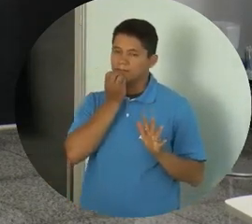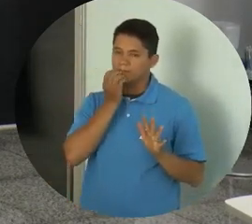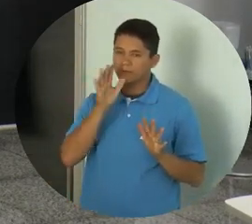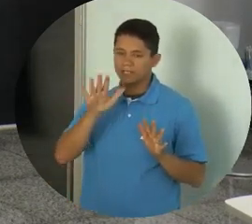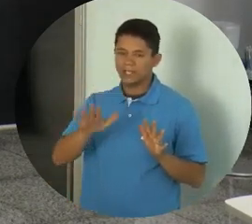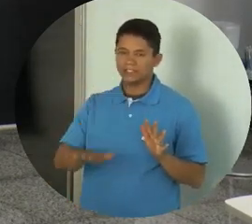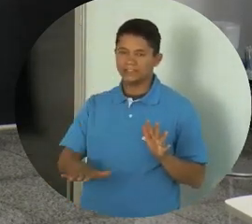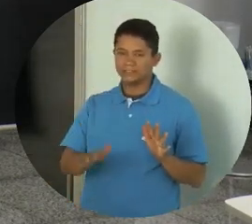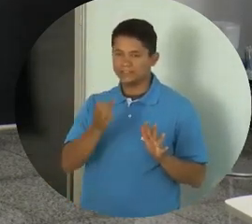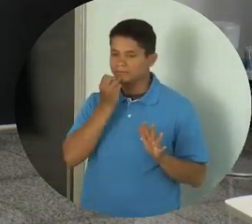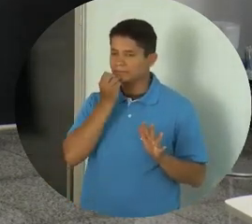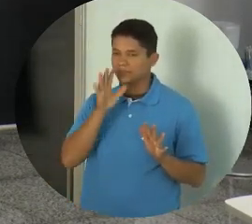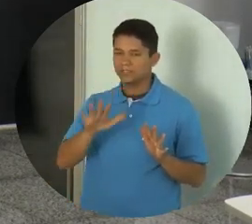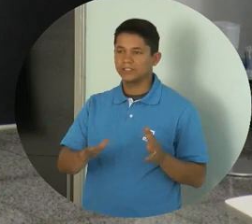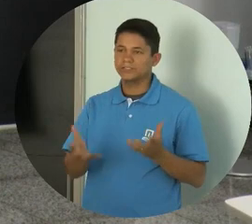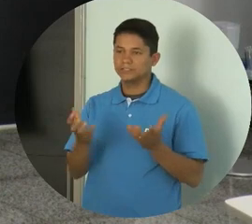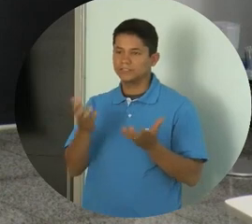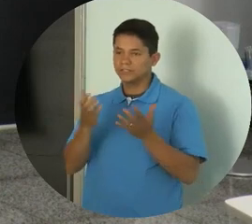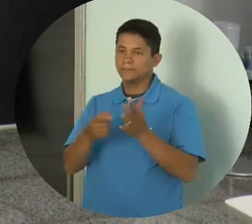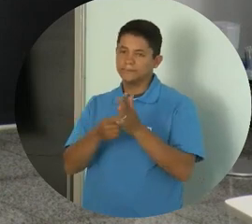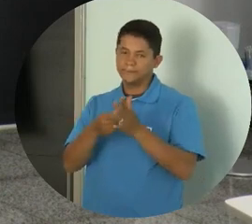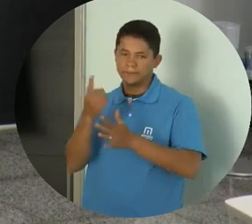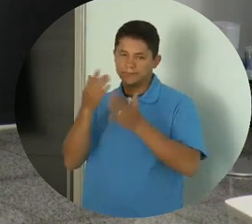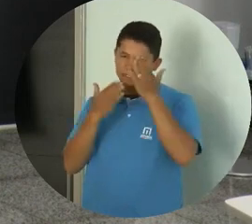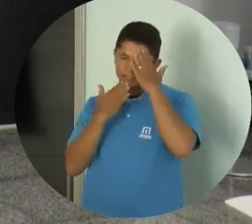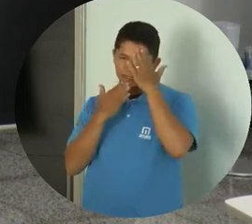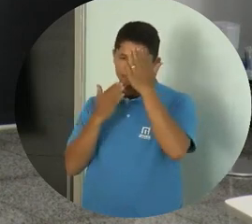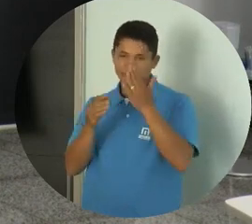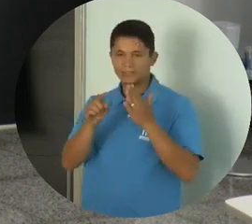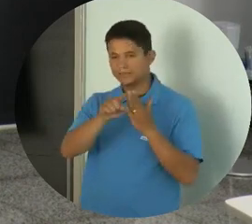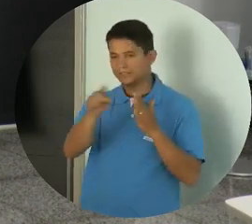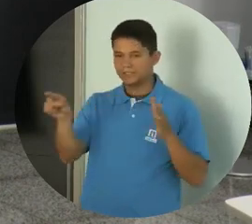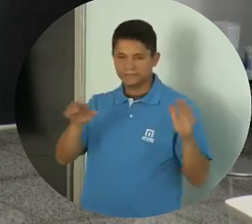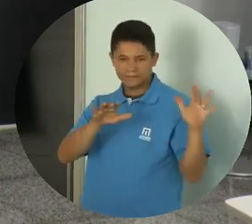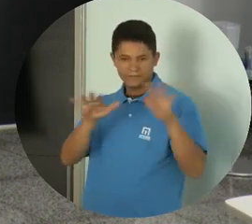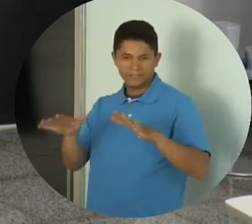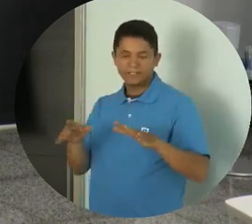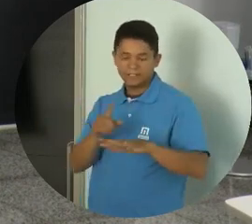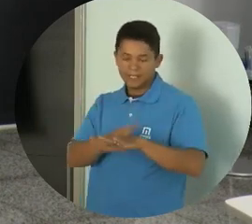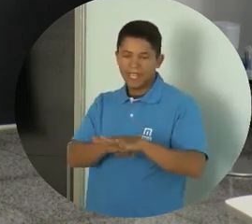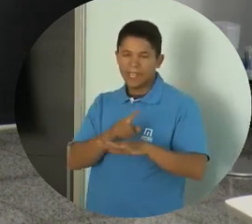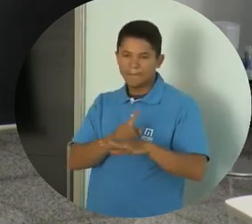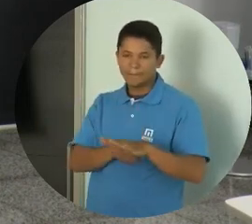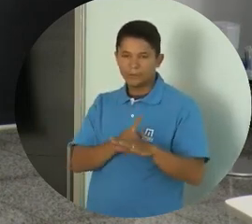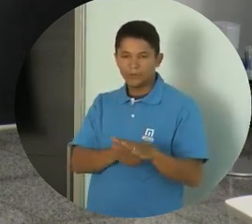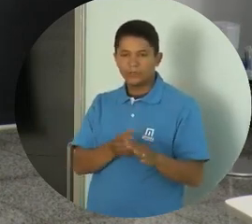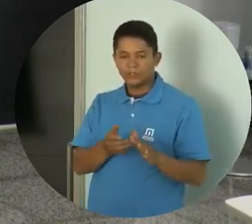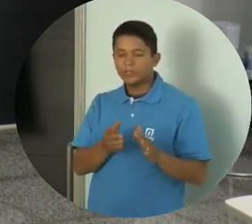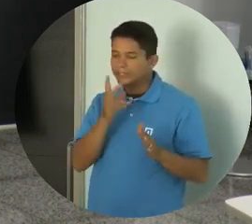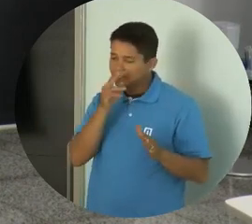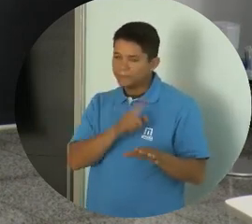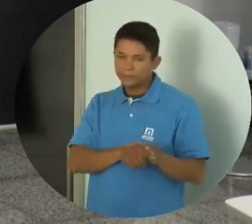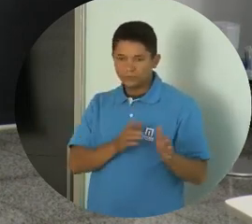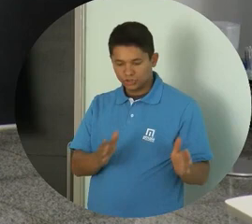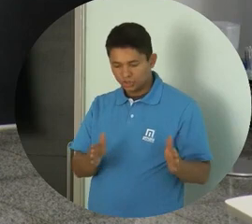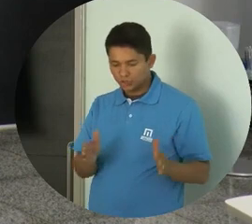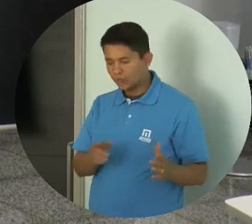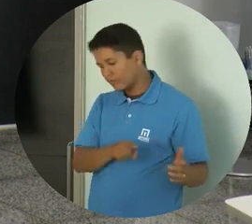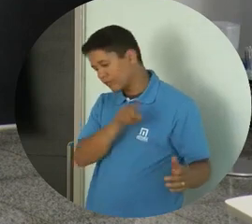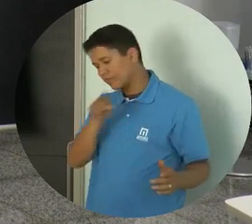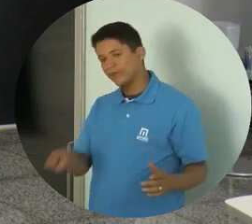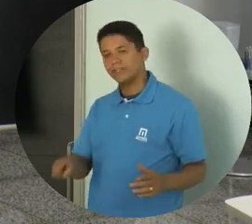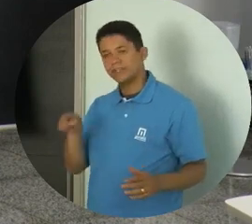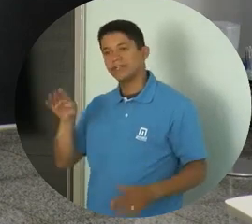Primeiro, agradecer a presença de todos, tá? Todo mundo tirou um tempo para estar aqui com a gente, porque a gente sabe que o tempo de todo mundo é corrido, né? Todo mundo tem